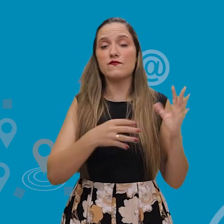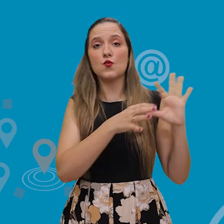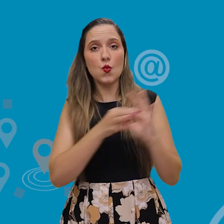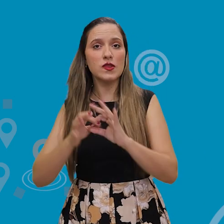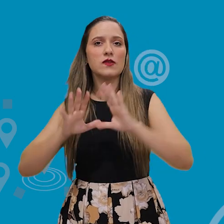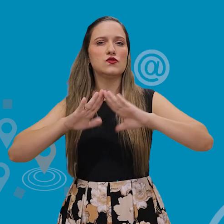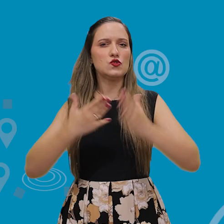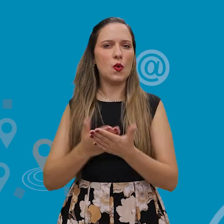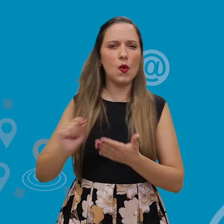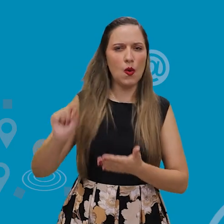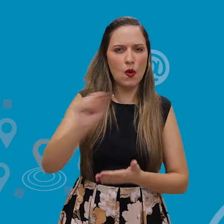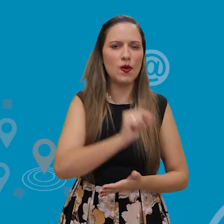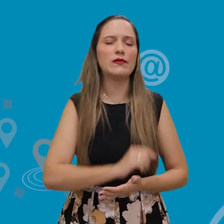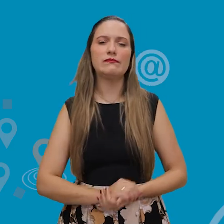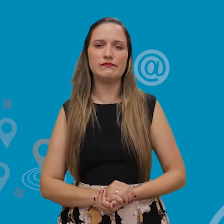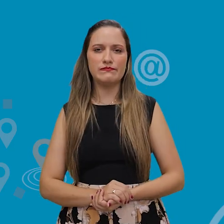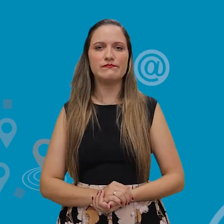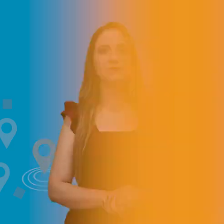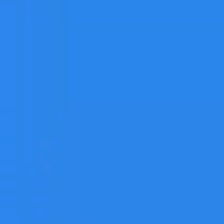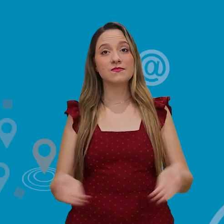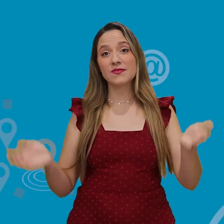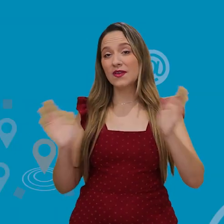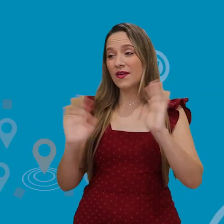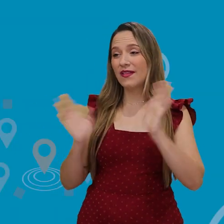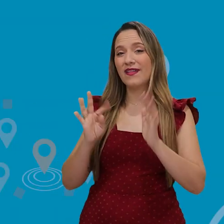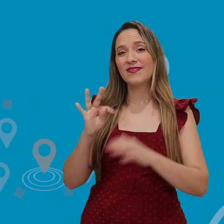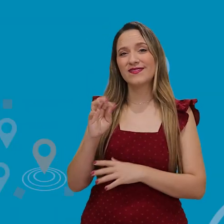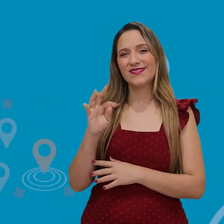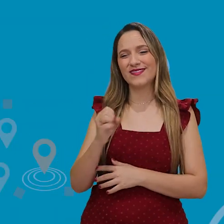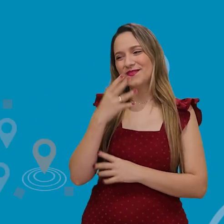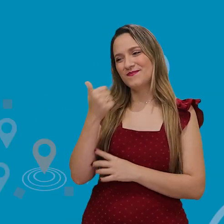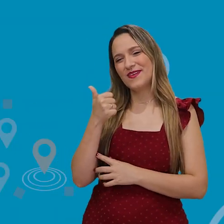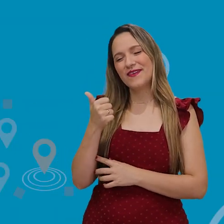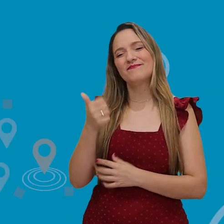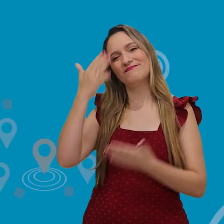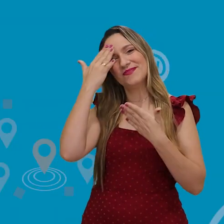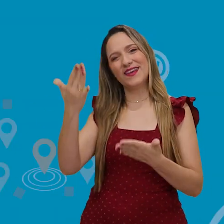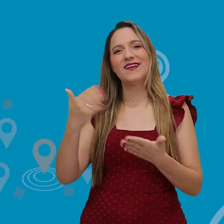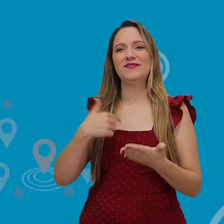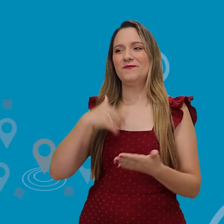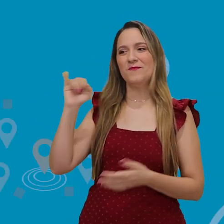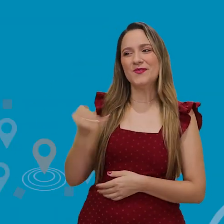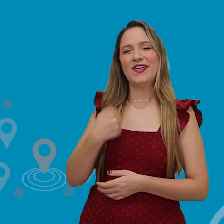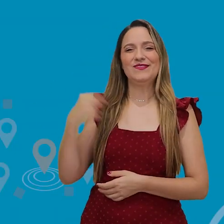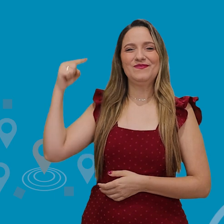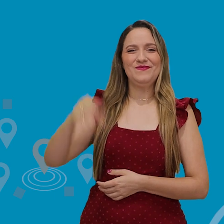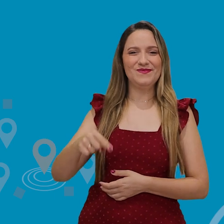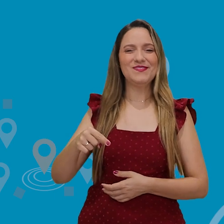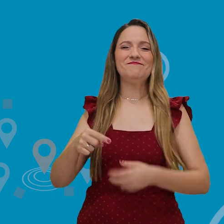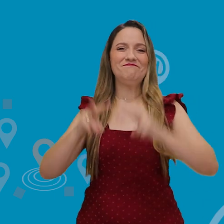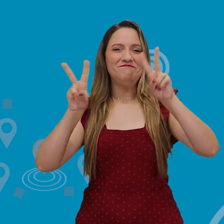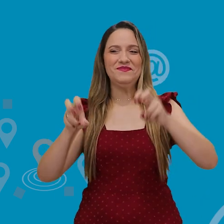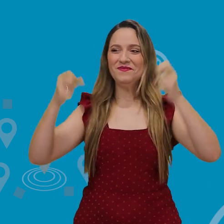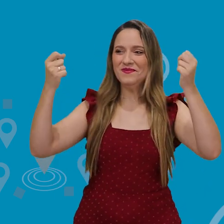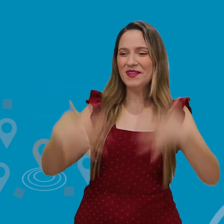no atual contexto escolar? Olá, TT, tudo bem? Muito obrigado aí pela oportunidade, né, de estar falando